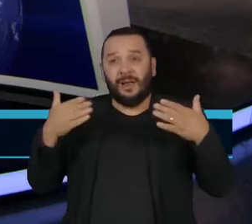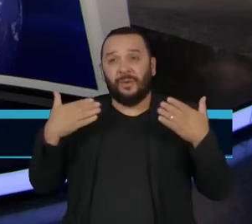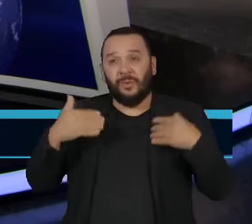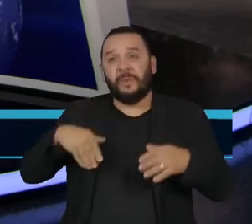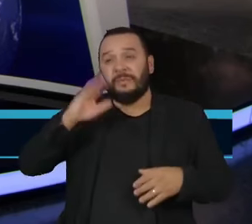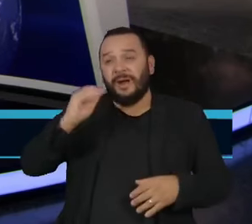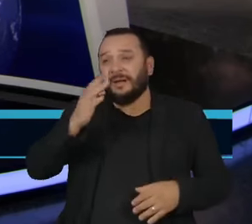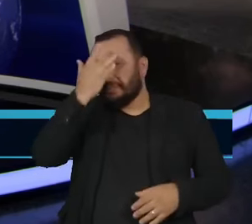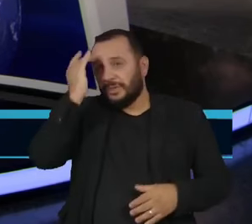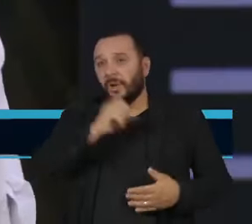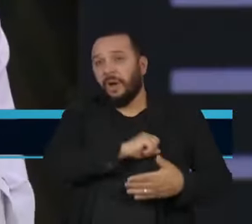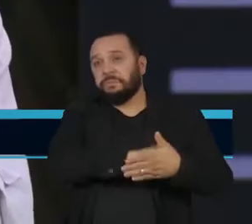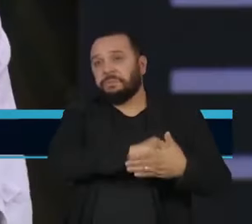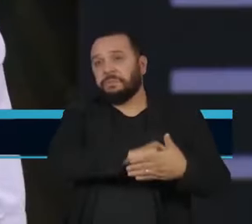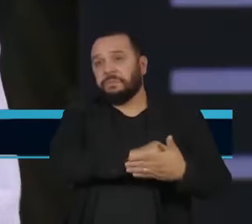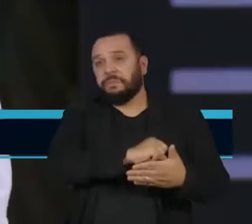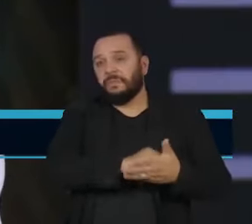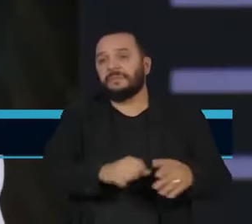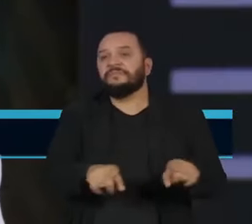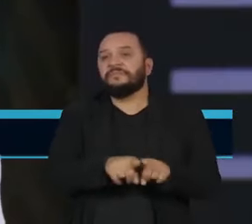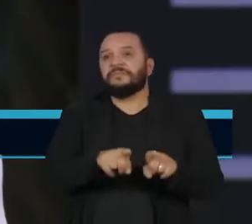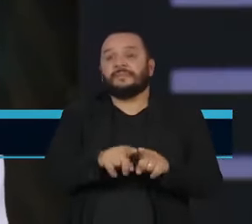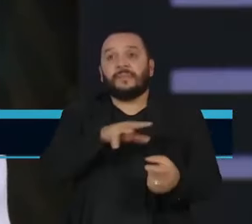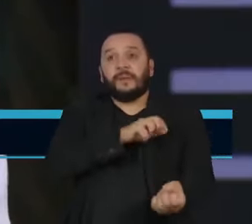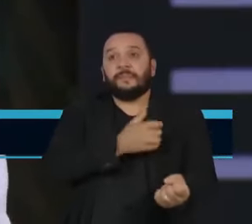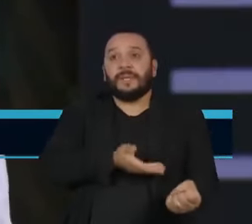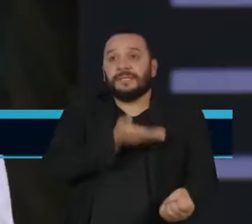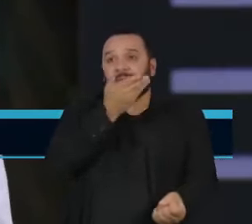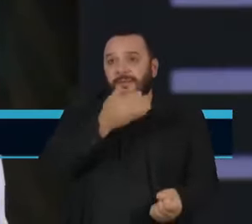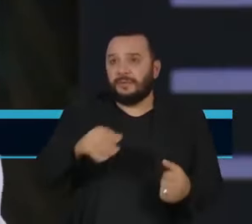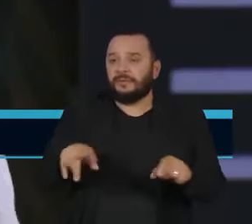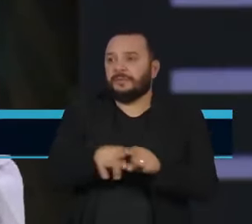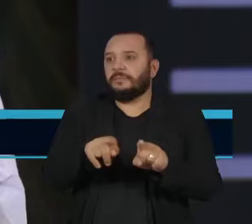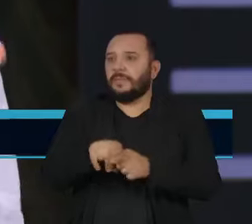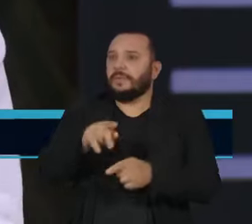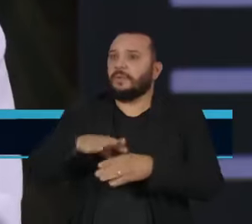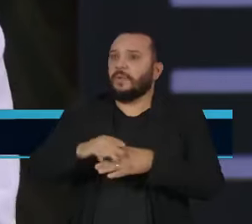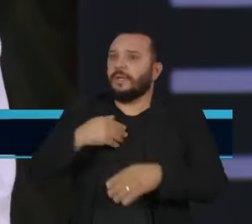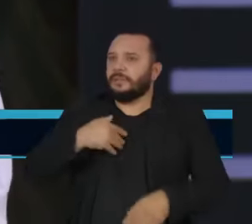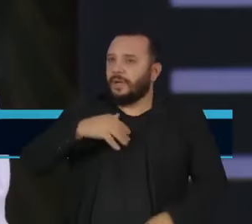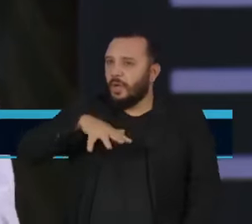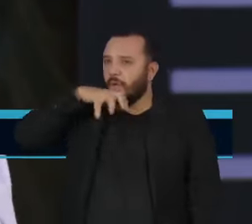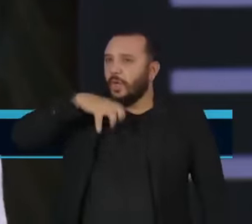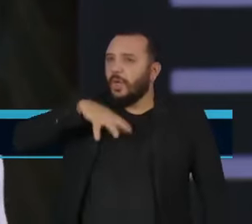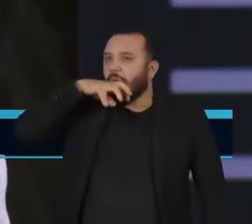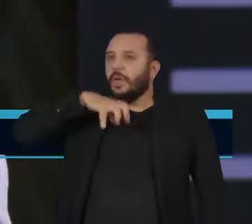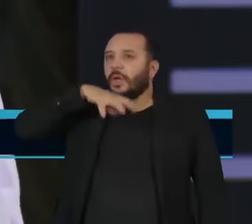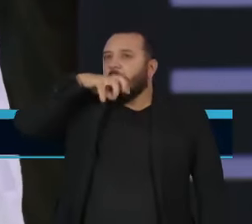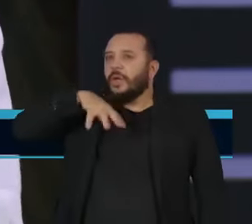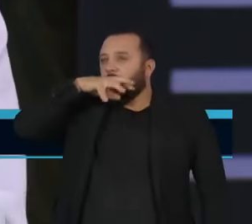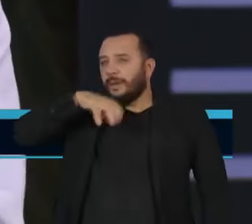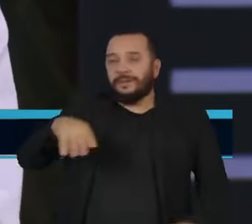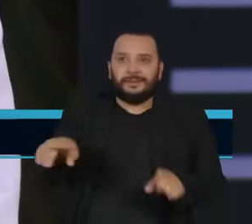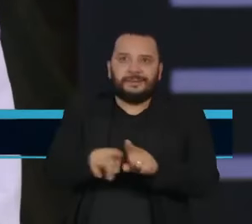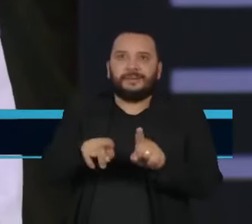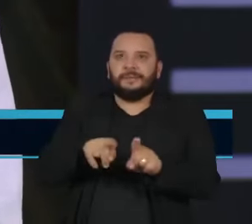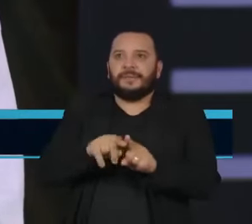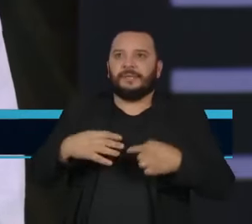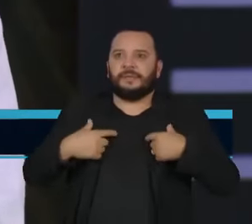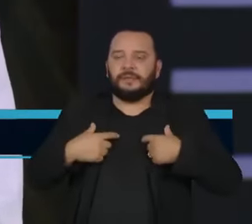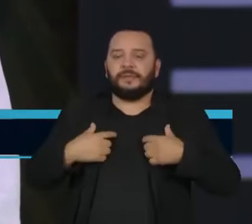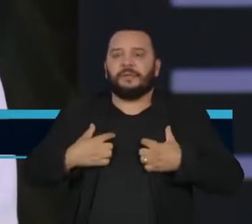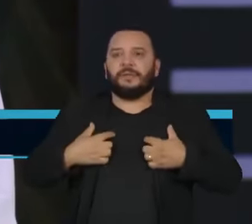infartos, mais pessoas alteram a pressão, problemas respiratórios, já se sabia, por exemplo, piora da doença